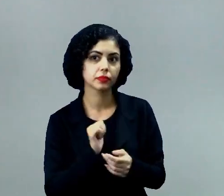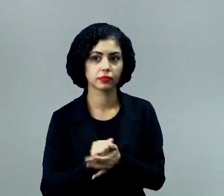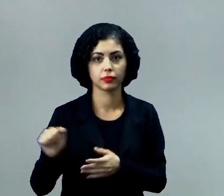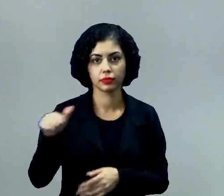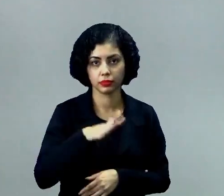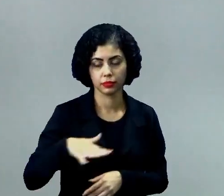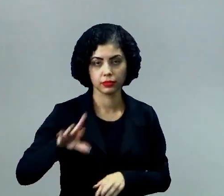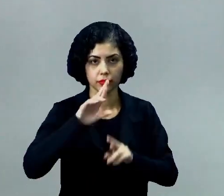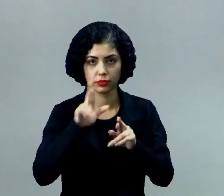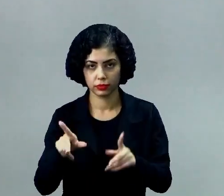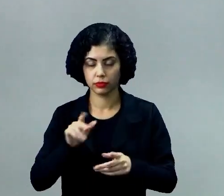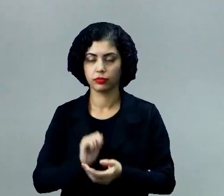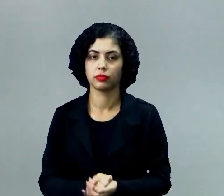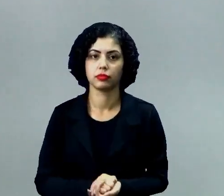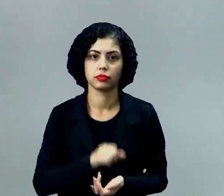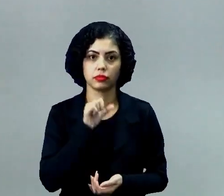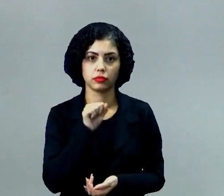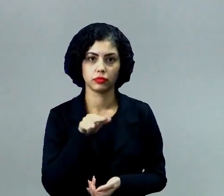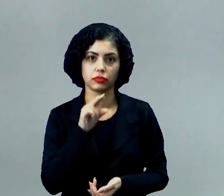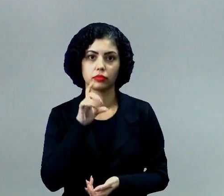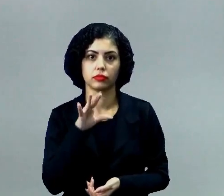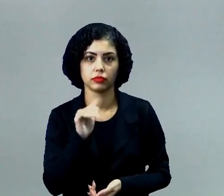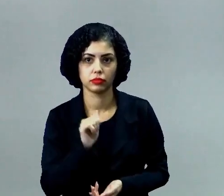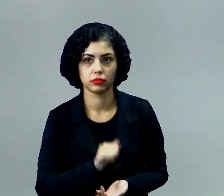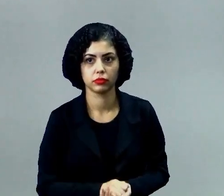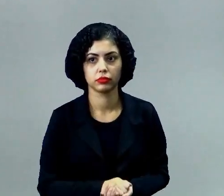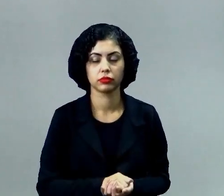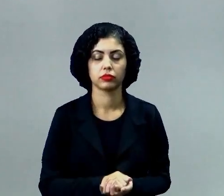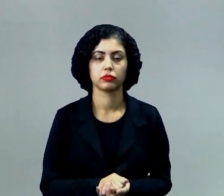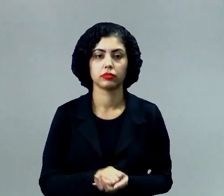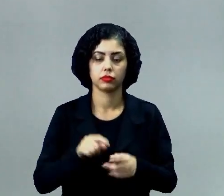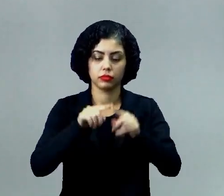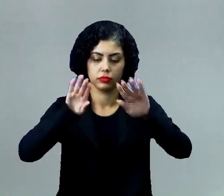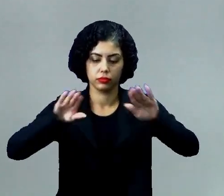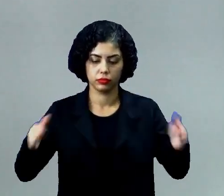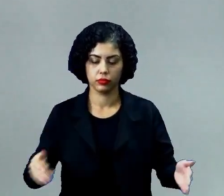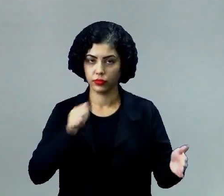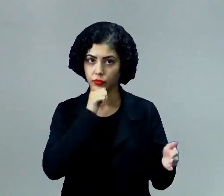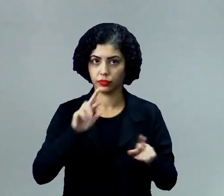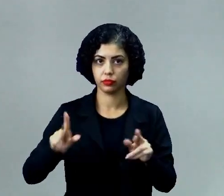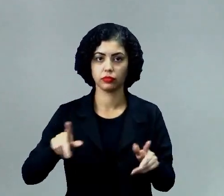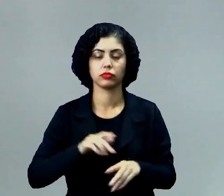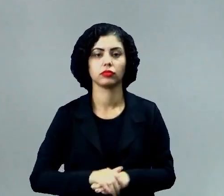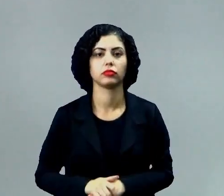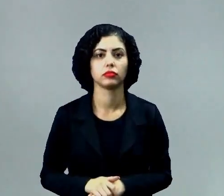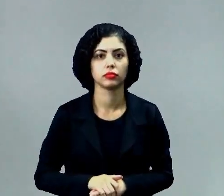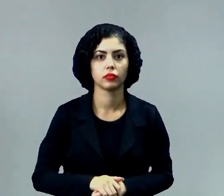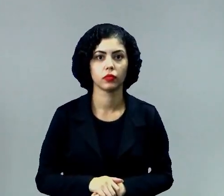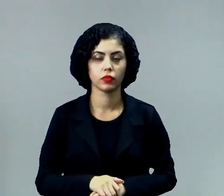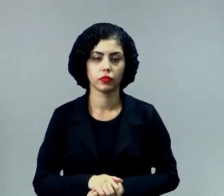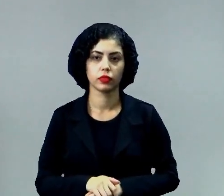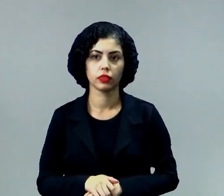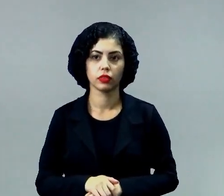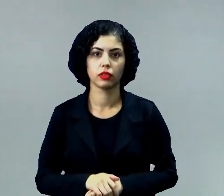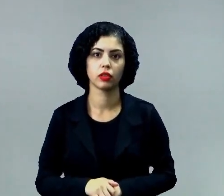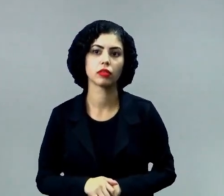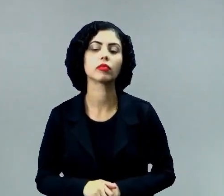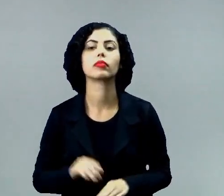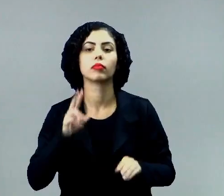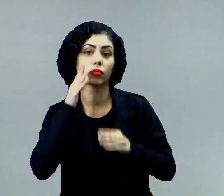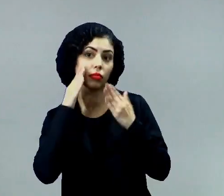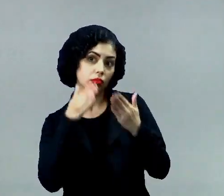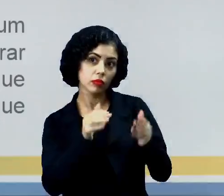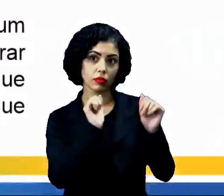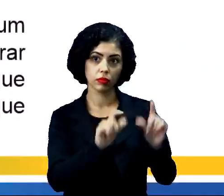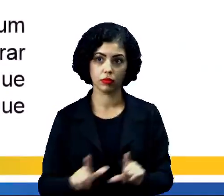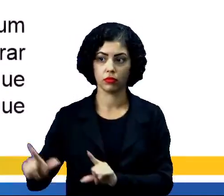no campo, diferente da sinuca que é disputada na mesa, né? Então, essa é a correlação que a gente vai abordar agora. Então, foca